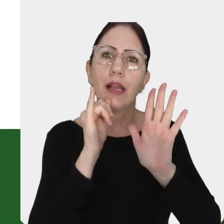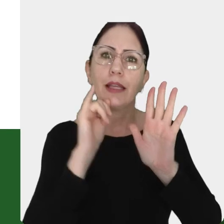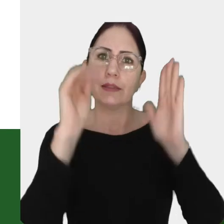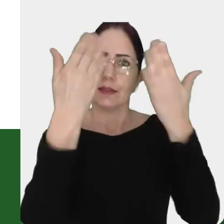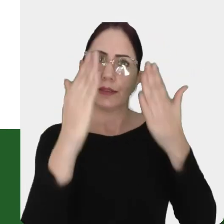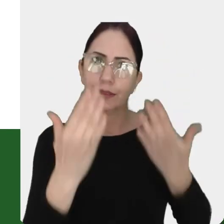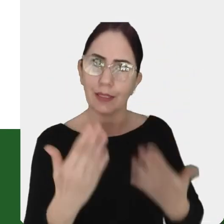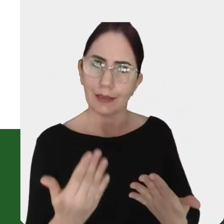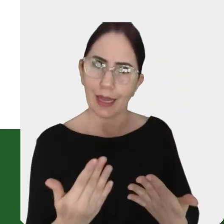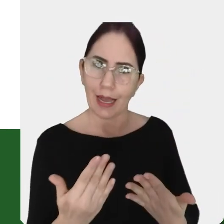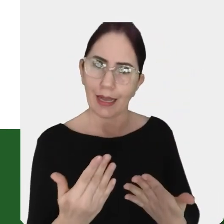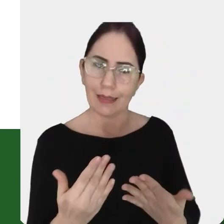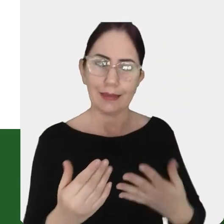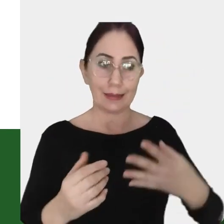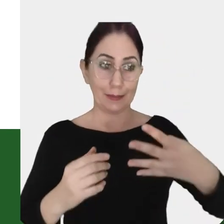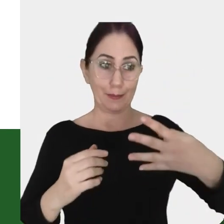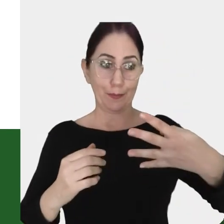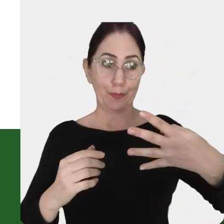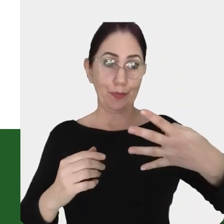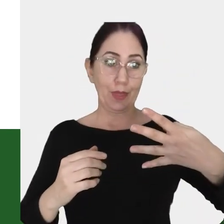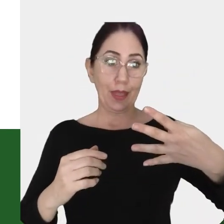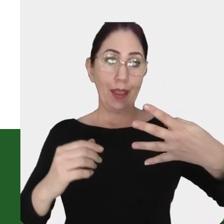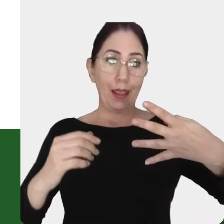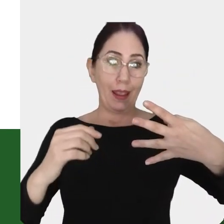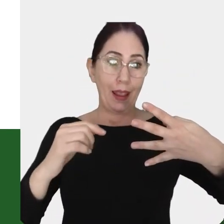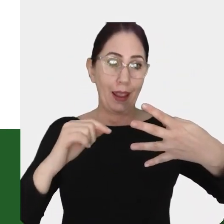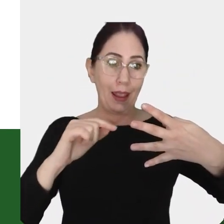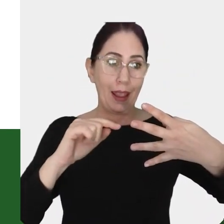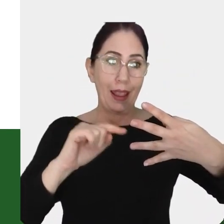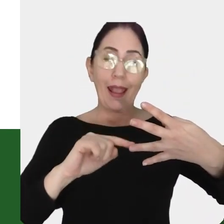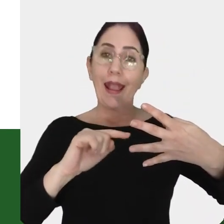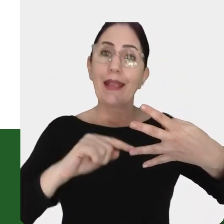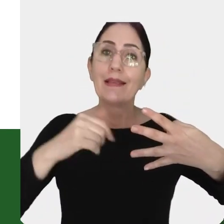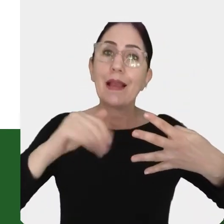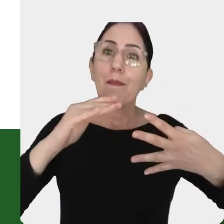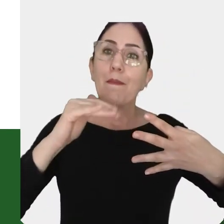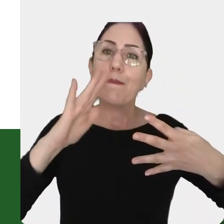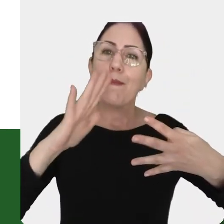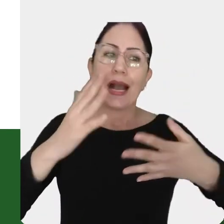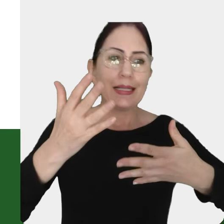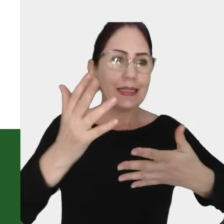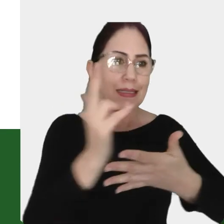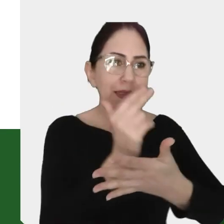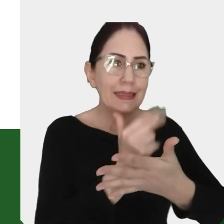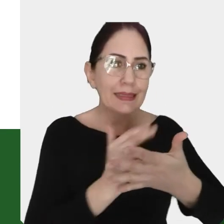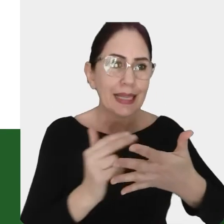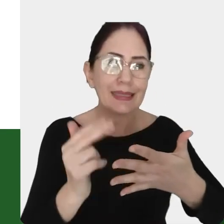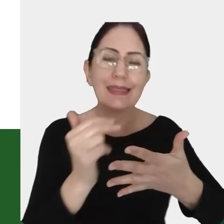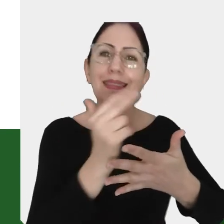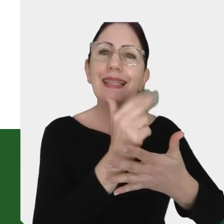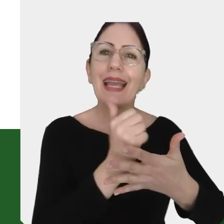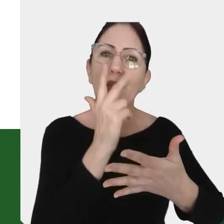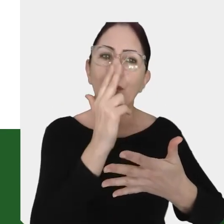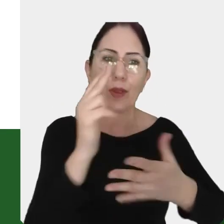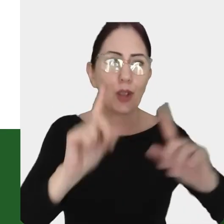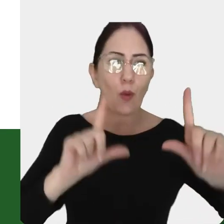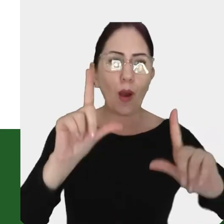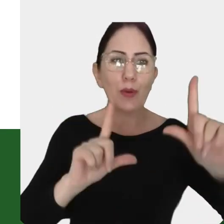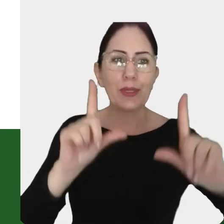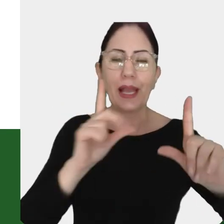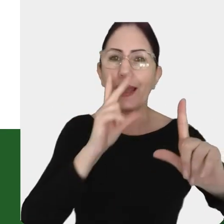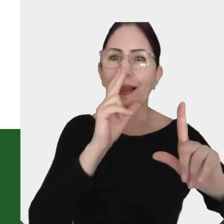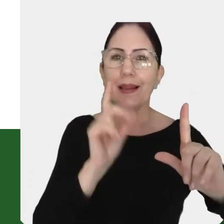no número 2, a gente está falando já mais do desenho da interface, desse design da interface, das